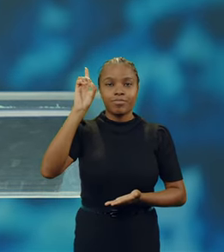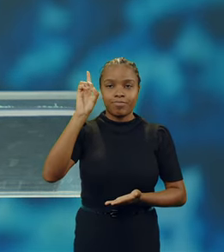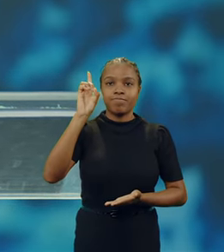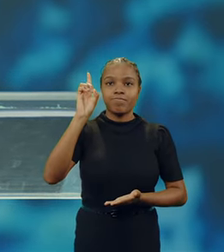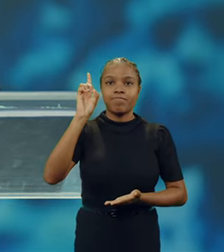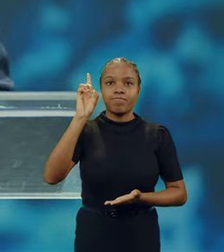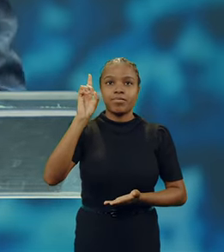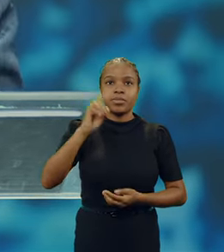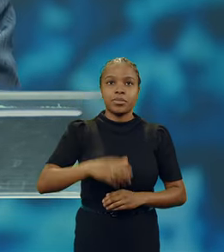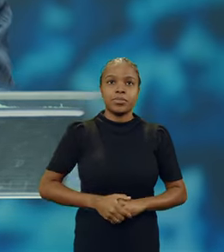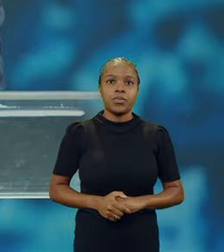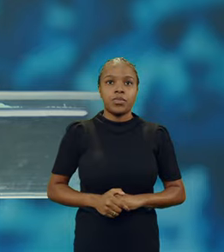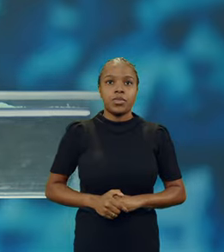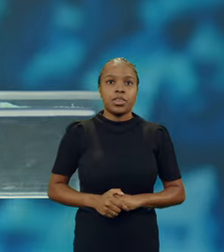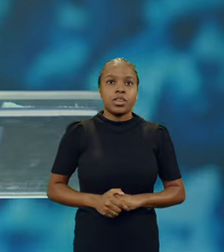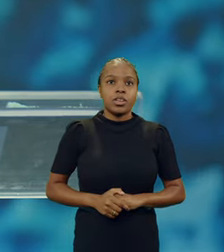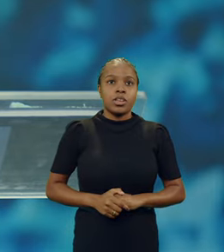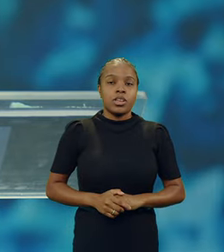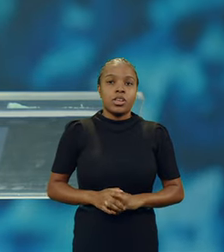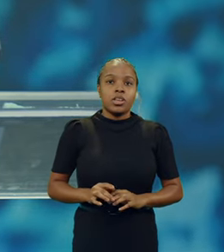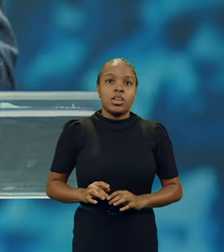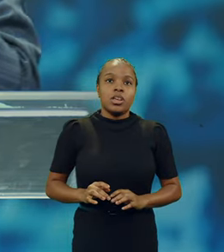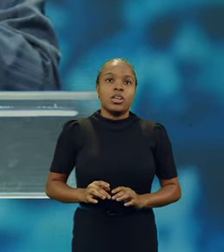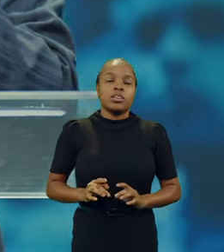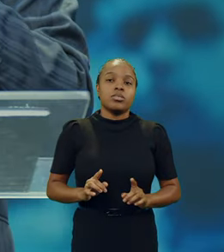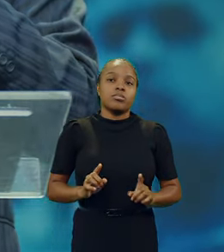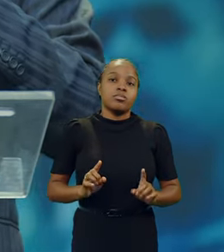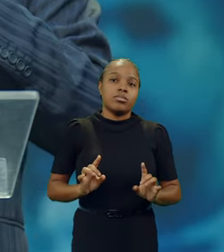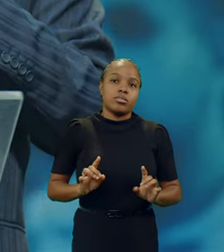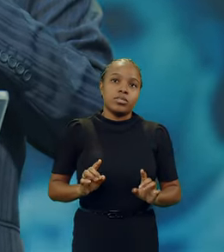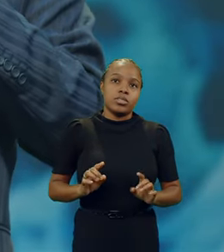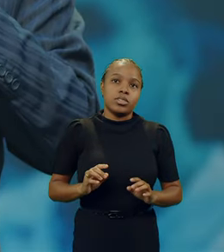tarde, além da palestra que nós ouvimos.